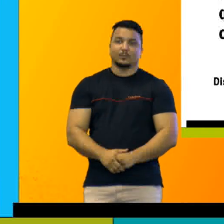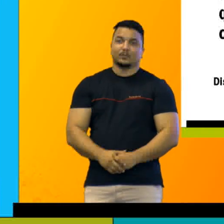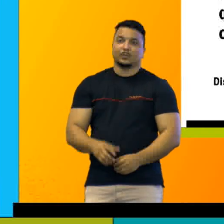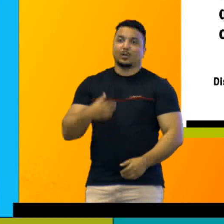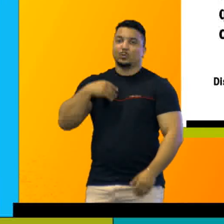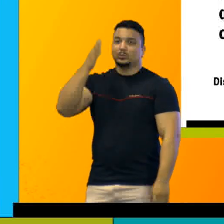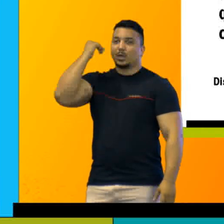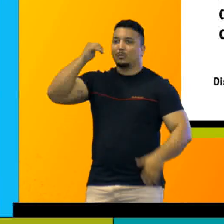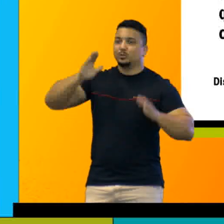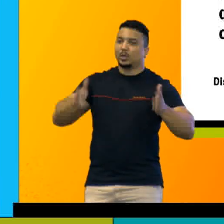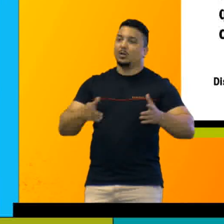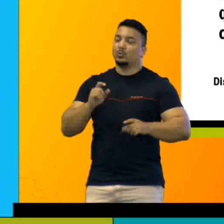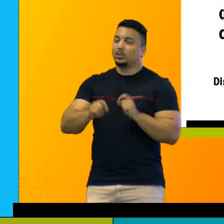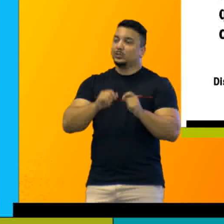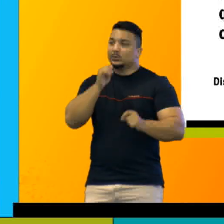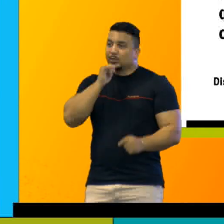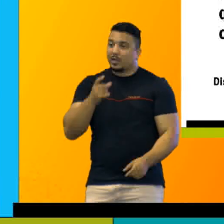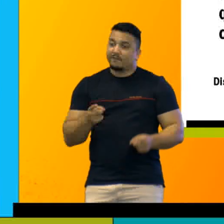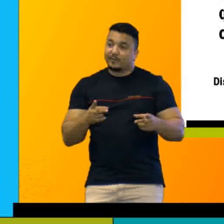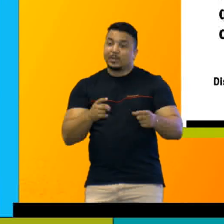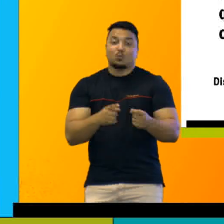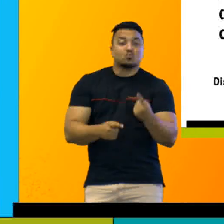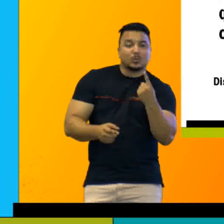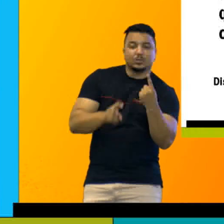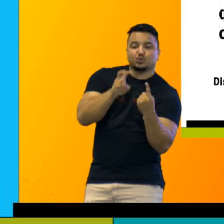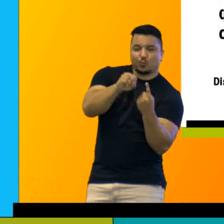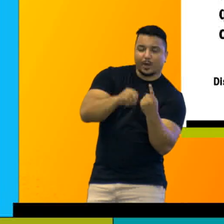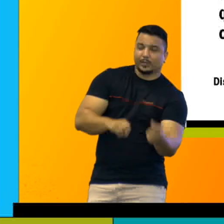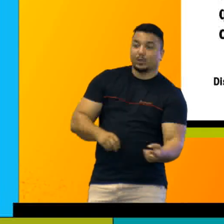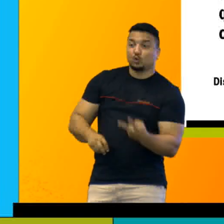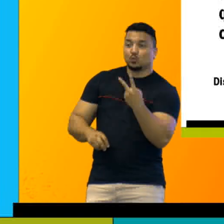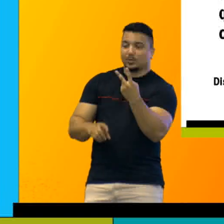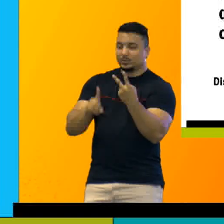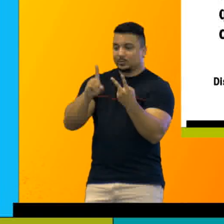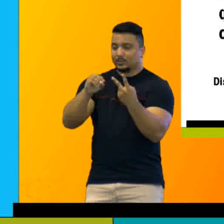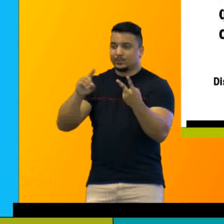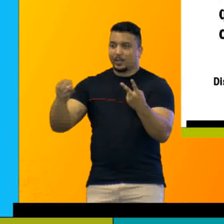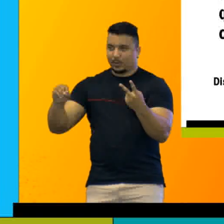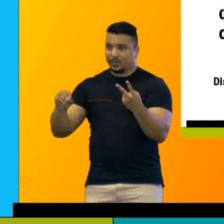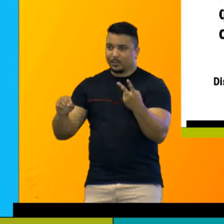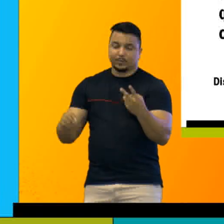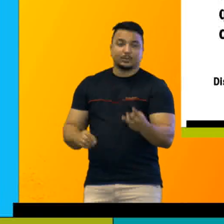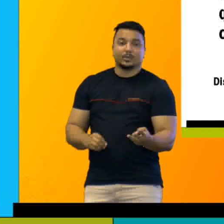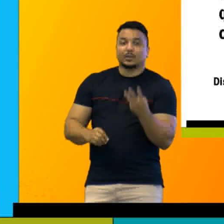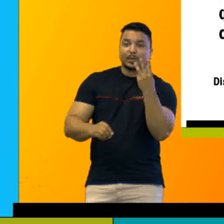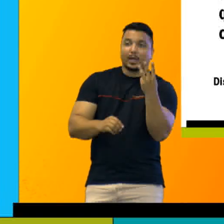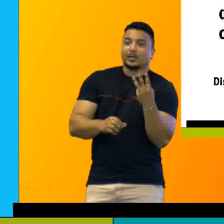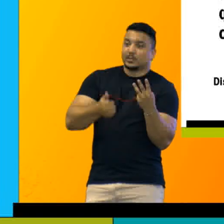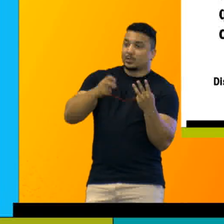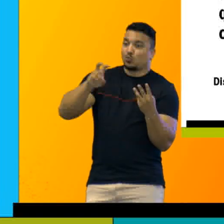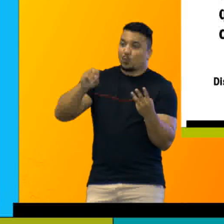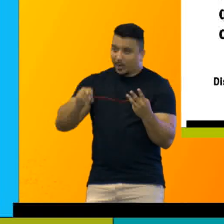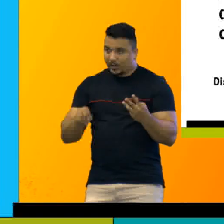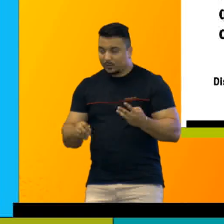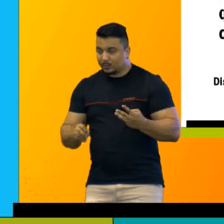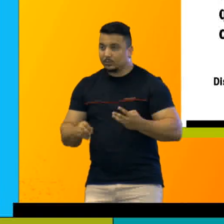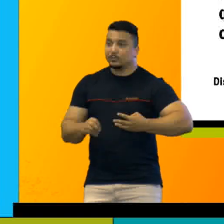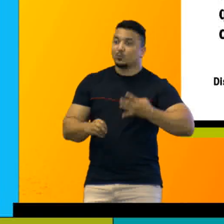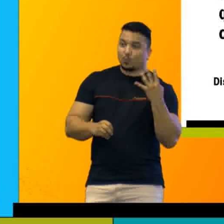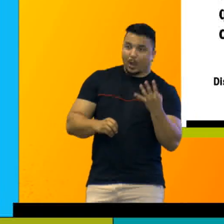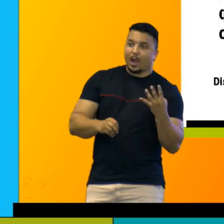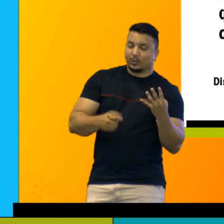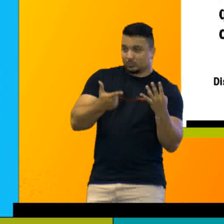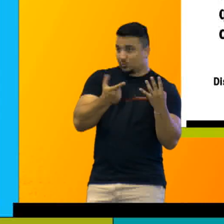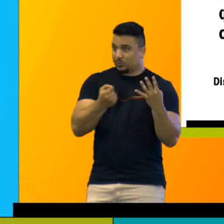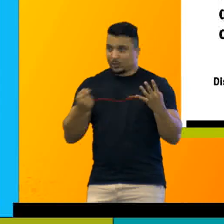já sei que se ele vender só uma saca é 50. 2 sacas, 50 vezes 2. 3 sacas, 50 vezes 3.